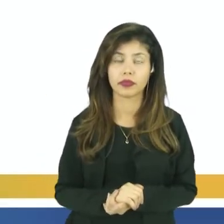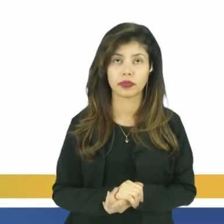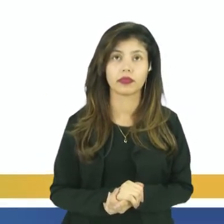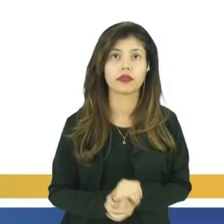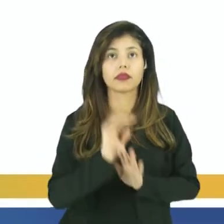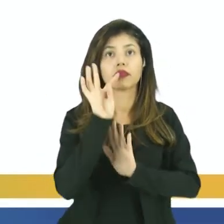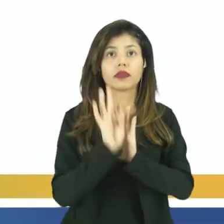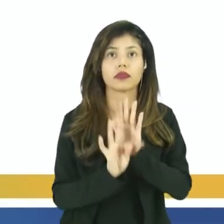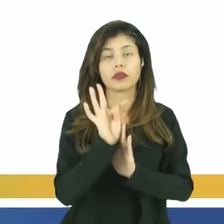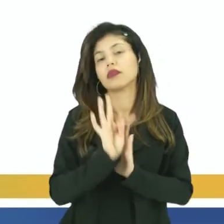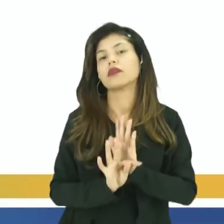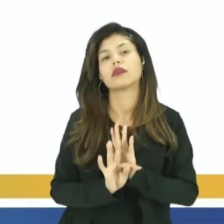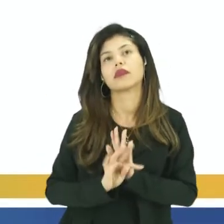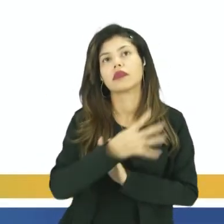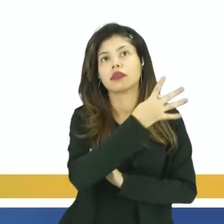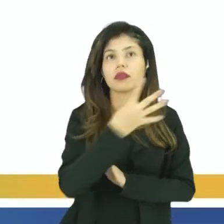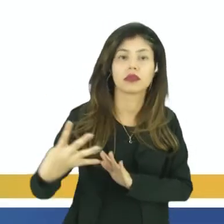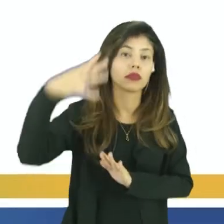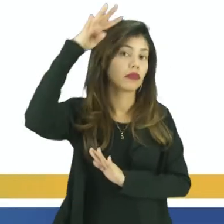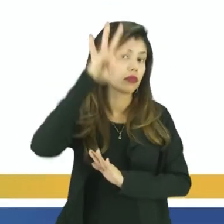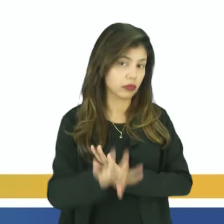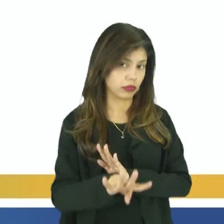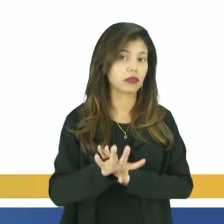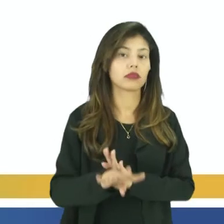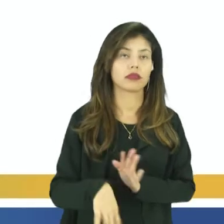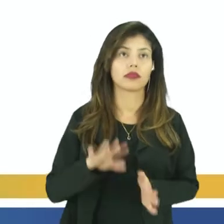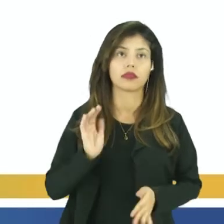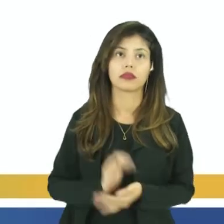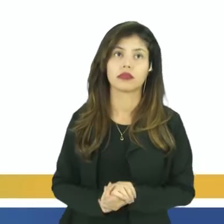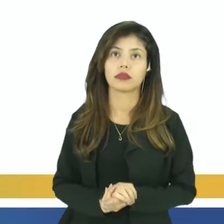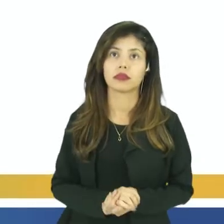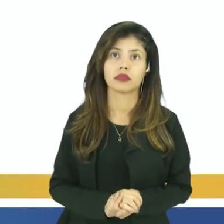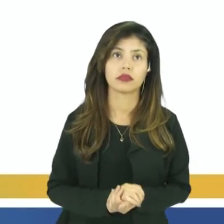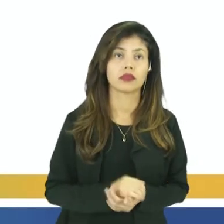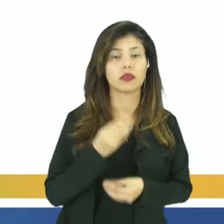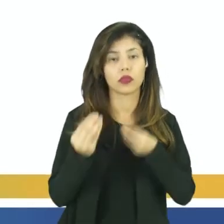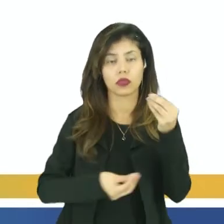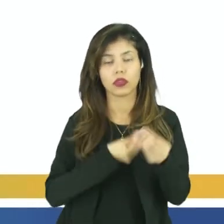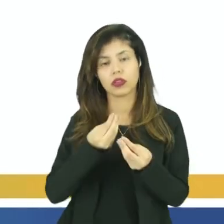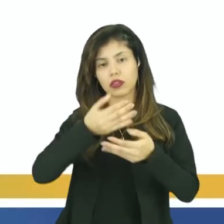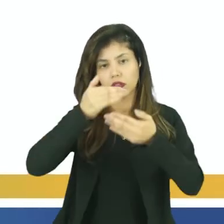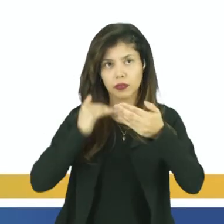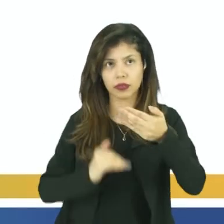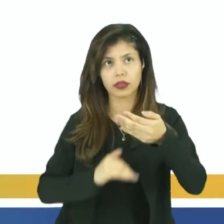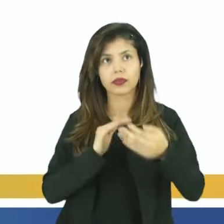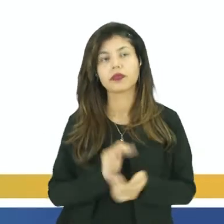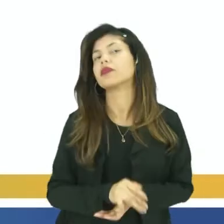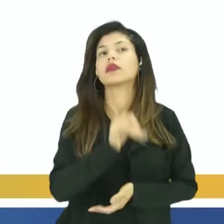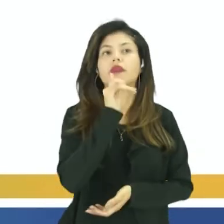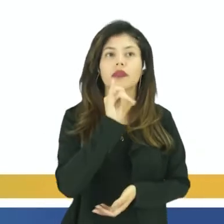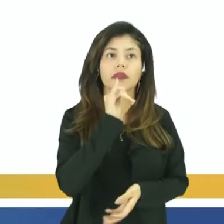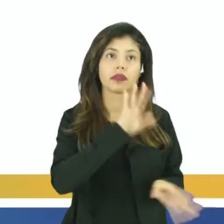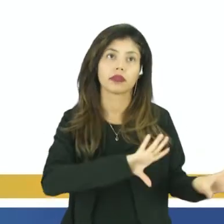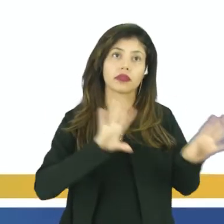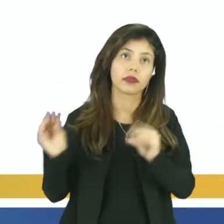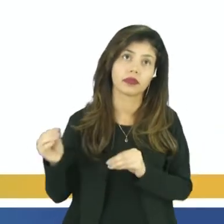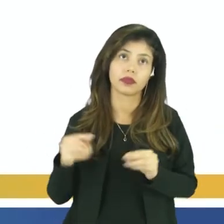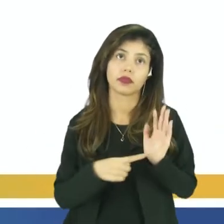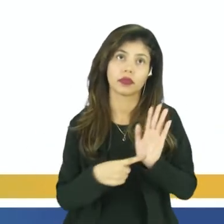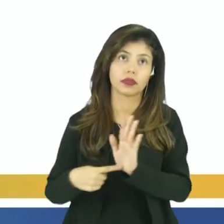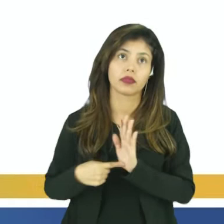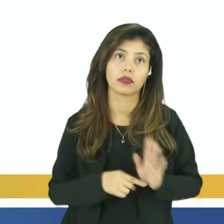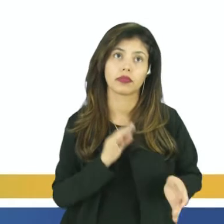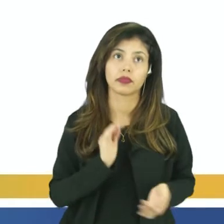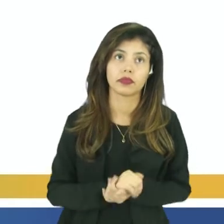situação problema, através de um texto ou uma tabela, como no modelo abaixo. E aí nós trouxemos aqui